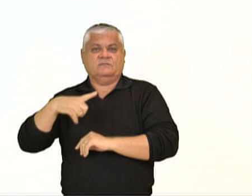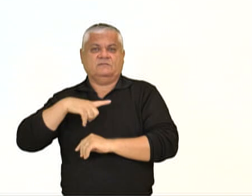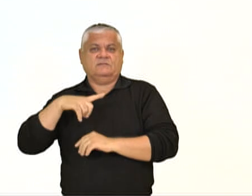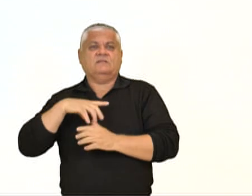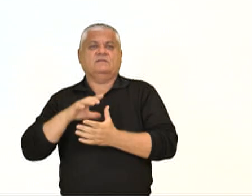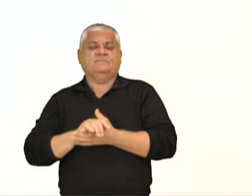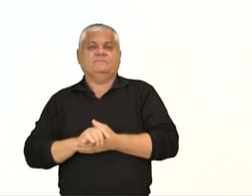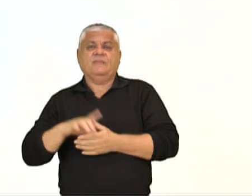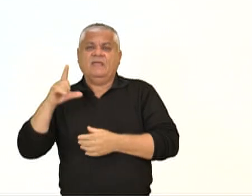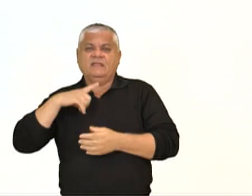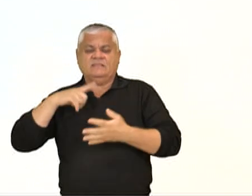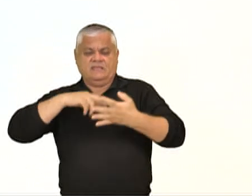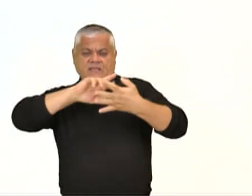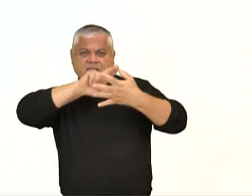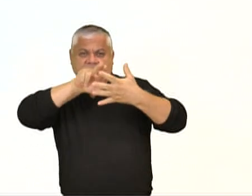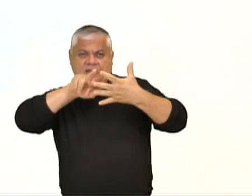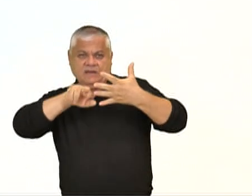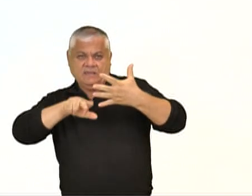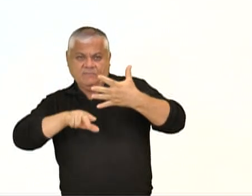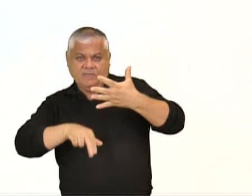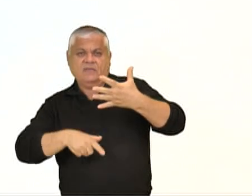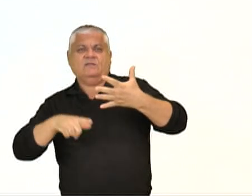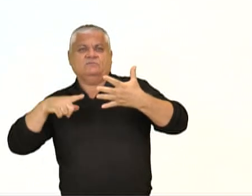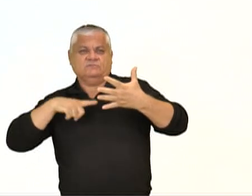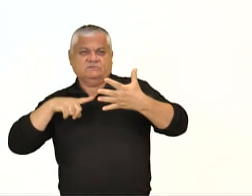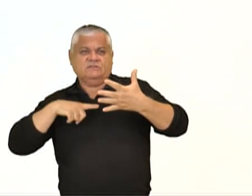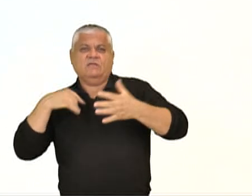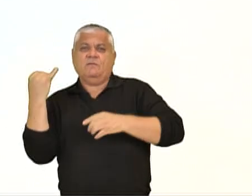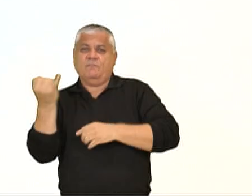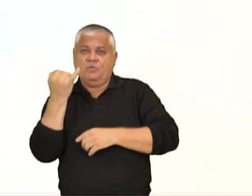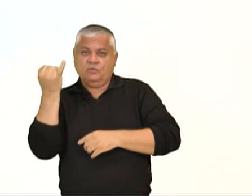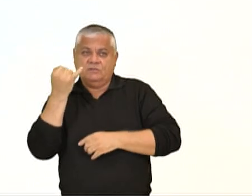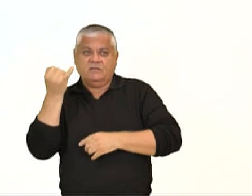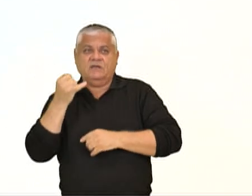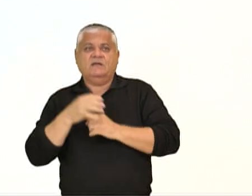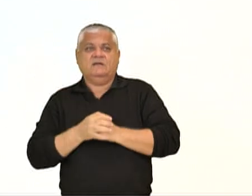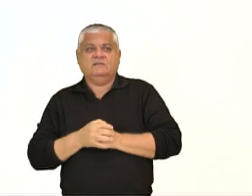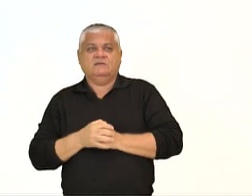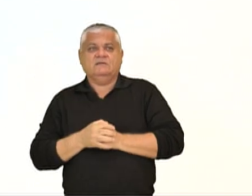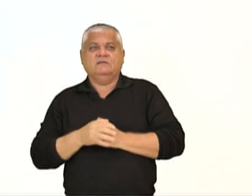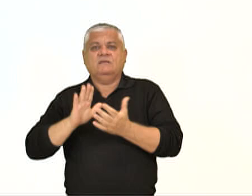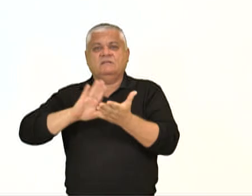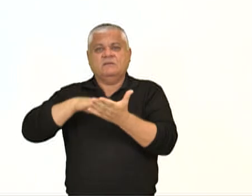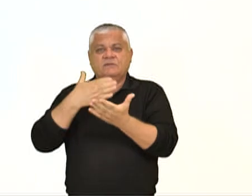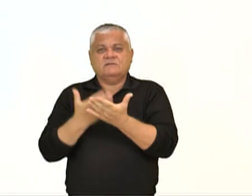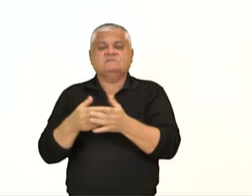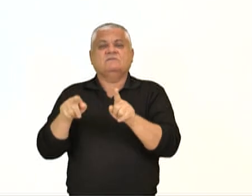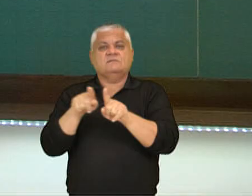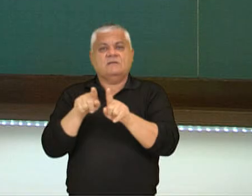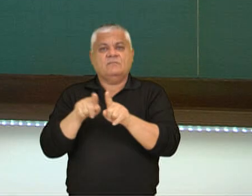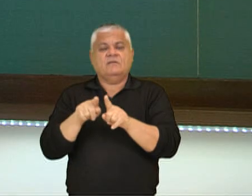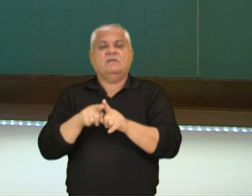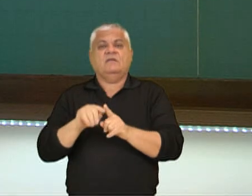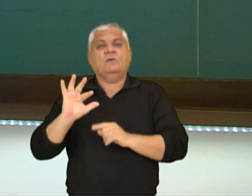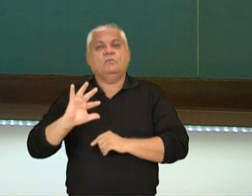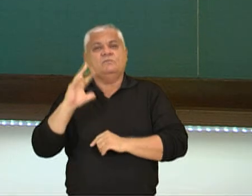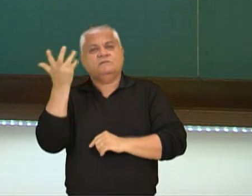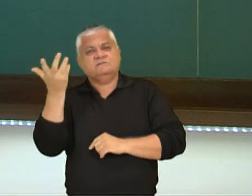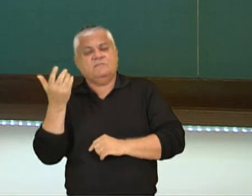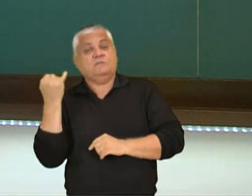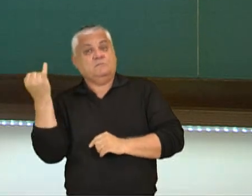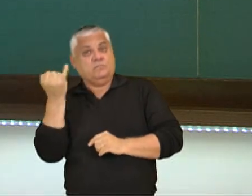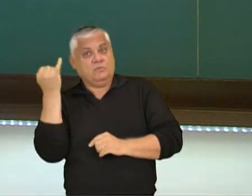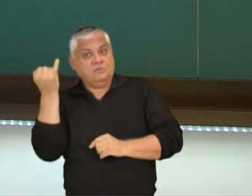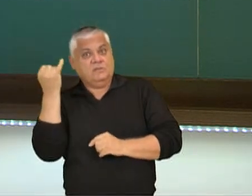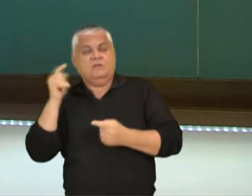com diversos elementos para oferecer ao leitor várias versões de um mesmo tema e interpretações dos dados e acontecimentos. Uma coisa